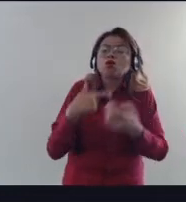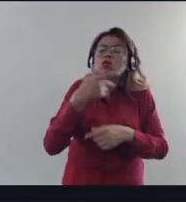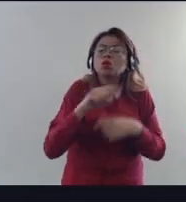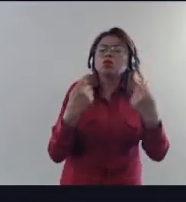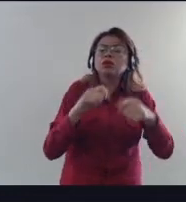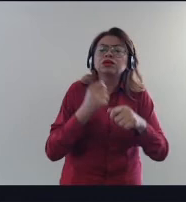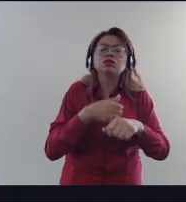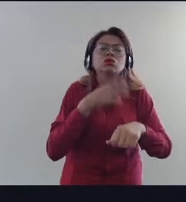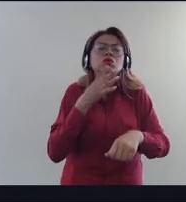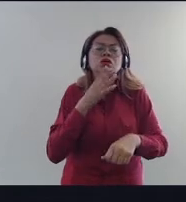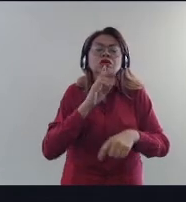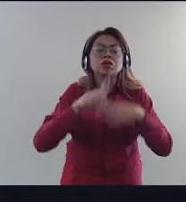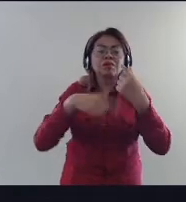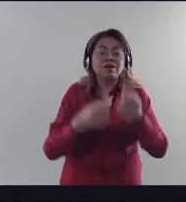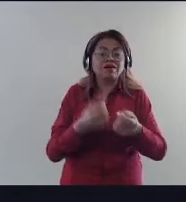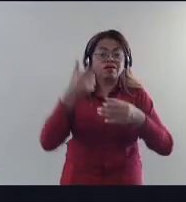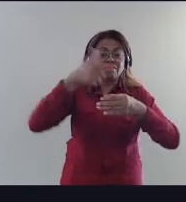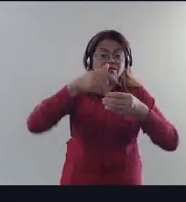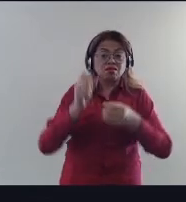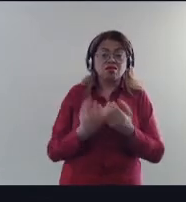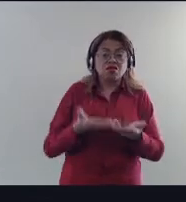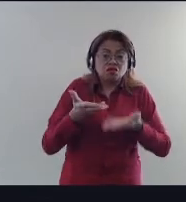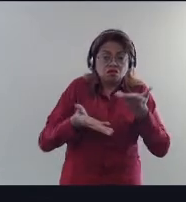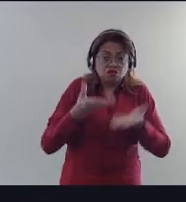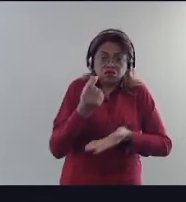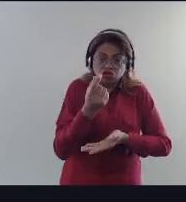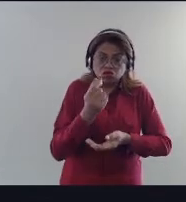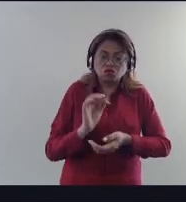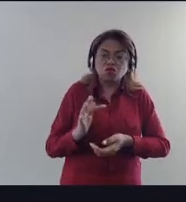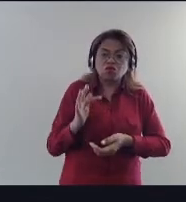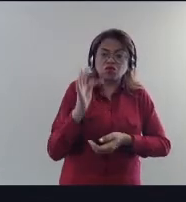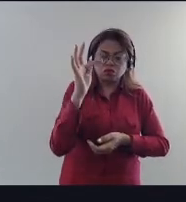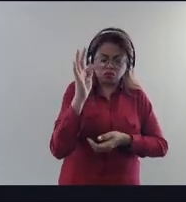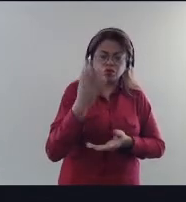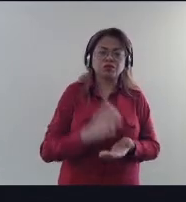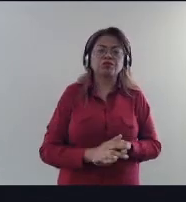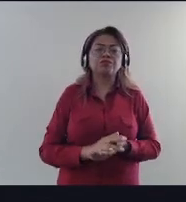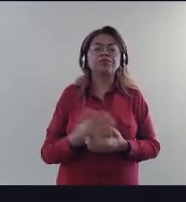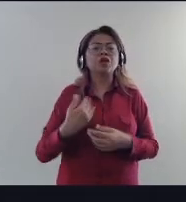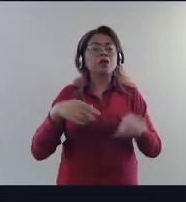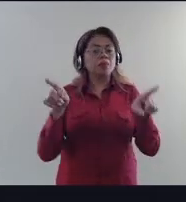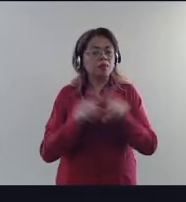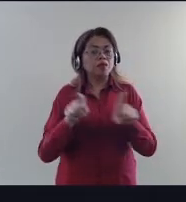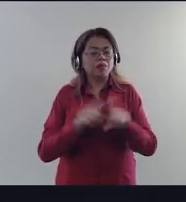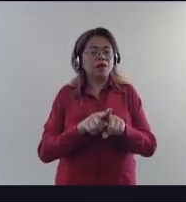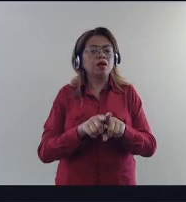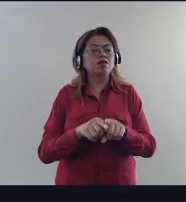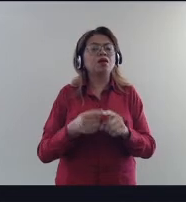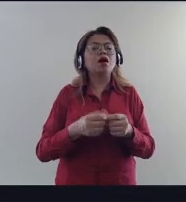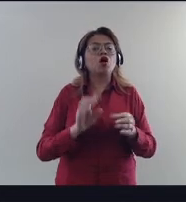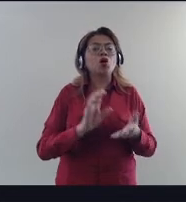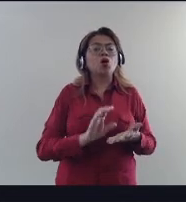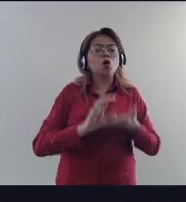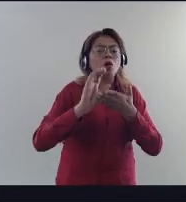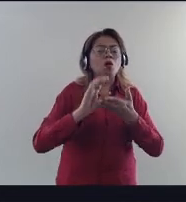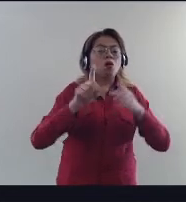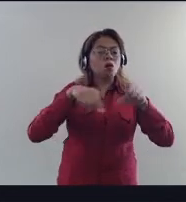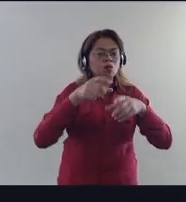futuro. Então, é importante a gente ter isso como exemplo. A própria Comissão Europeia está falando